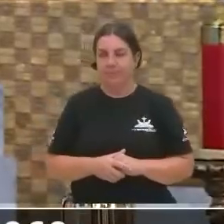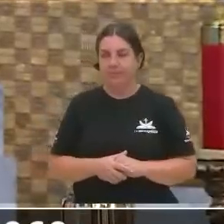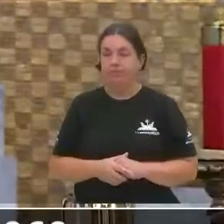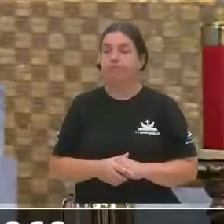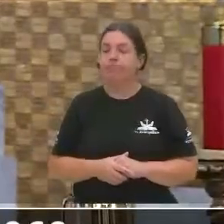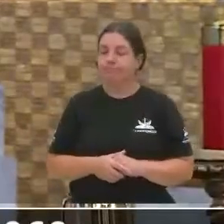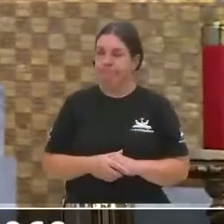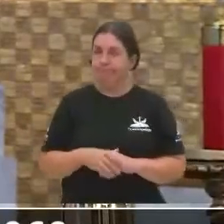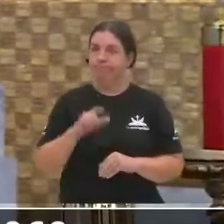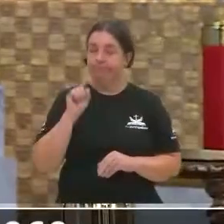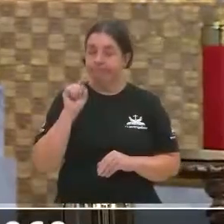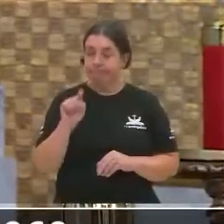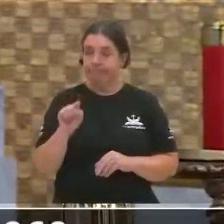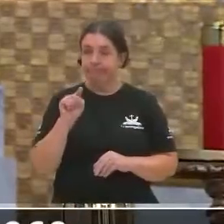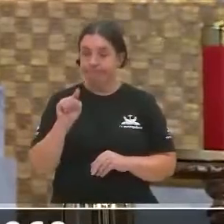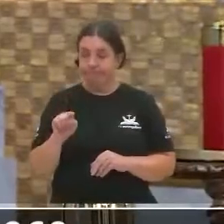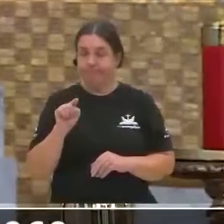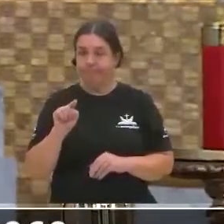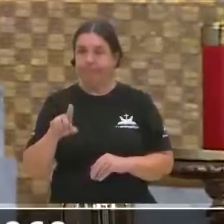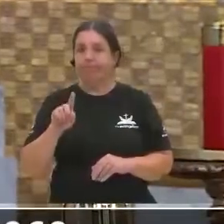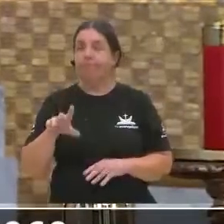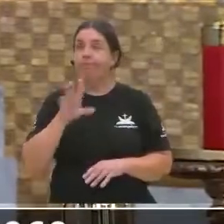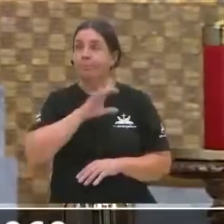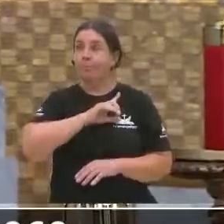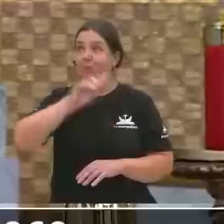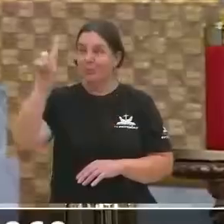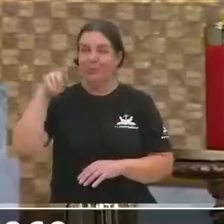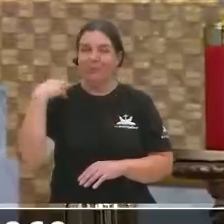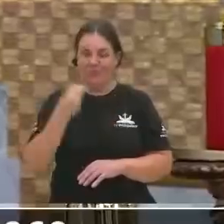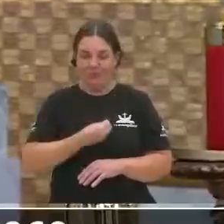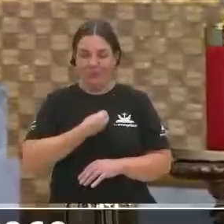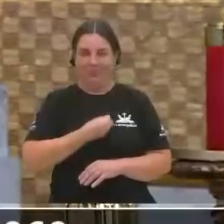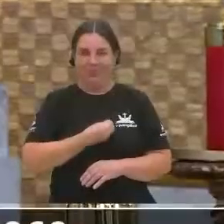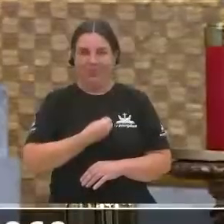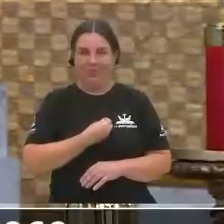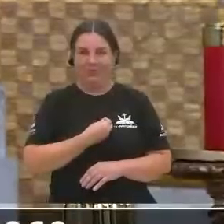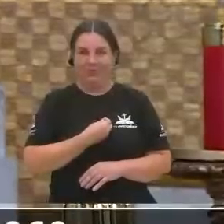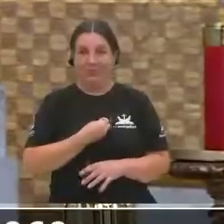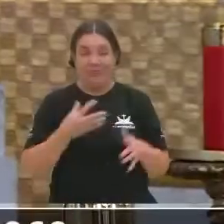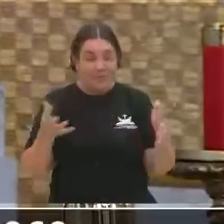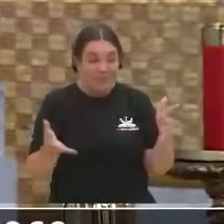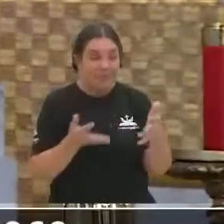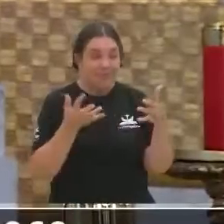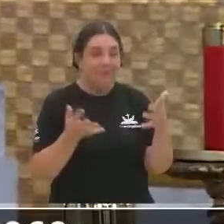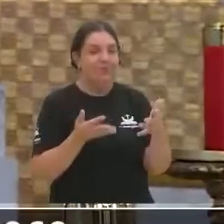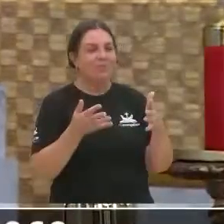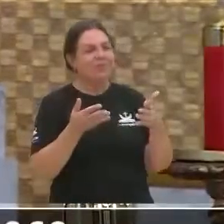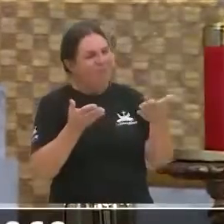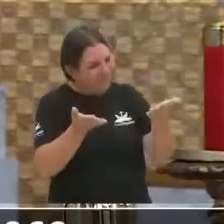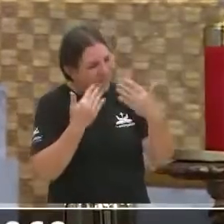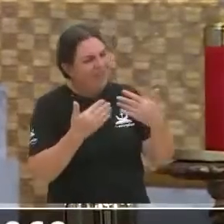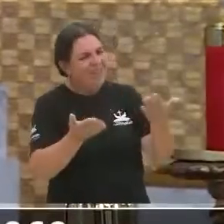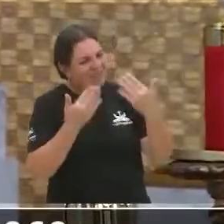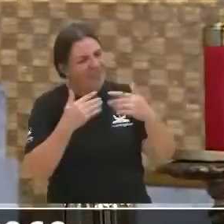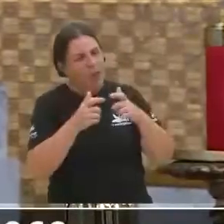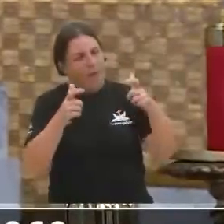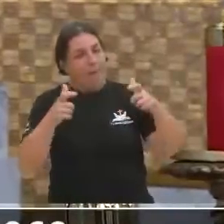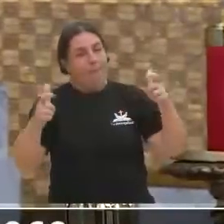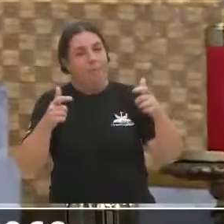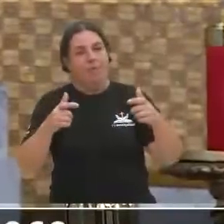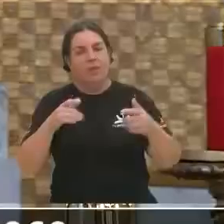essa é a ação de Deus em nós nos instigando para um crescimento